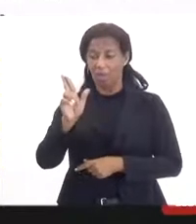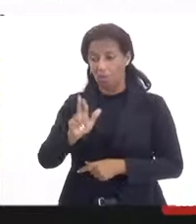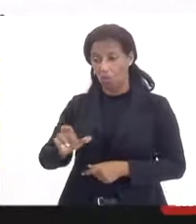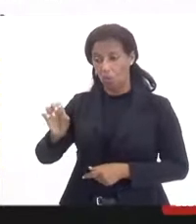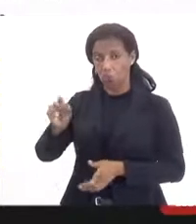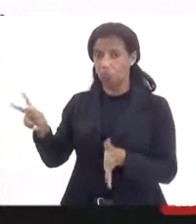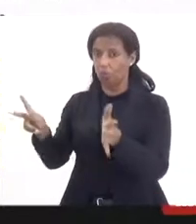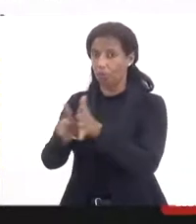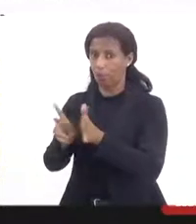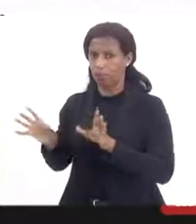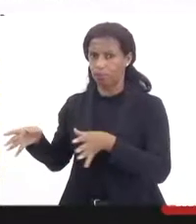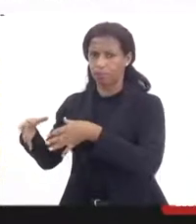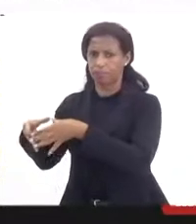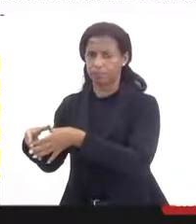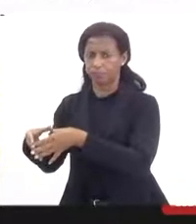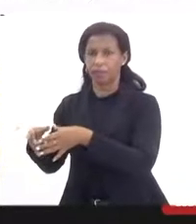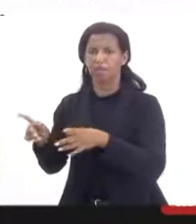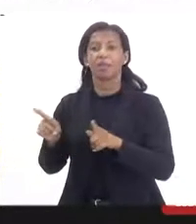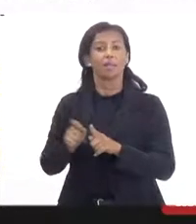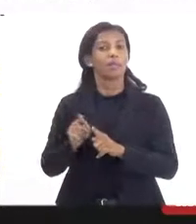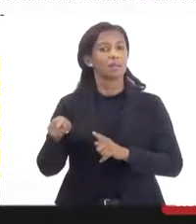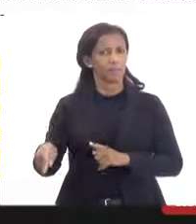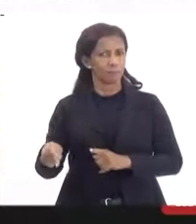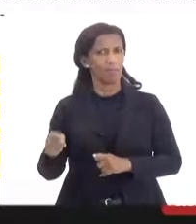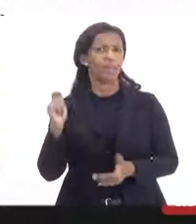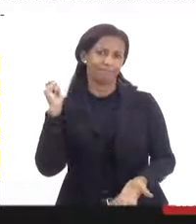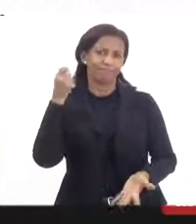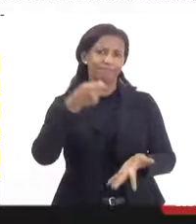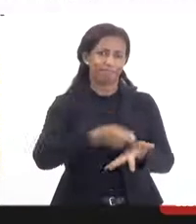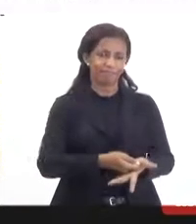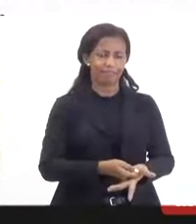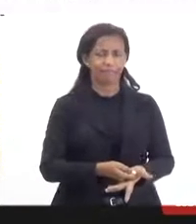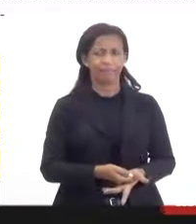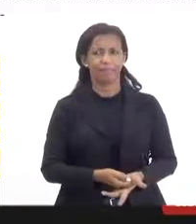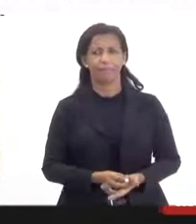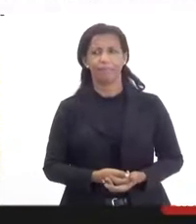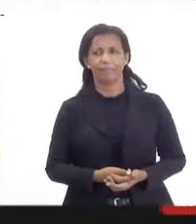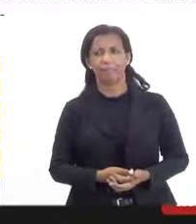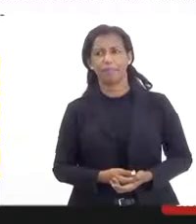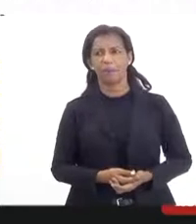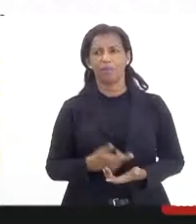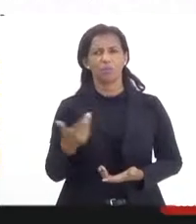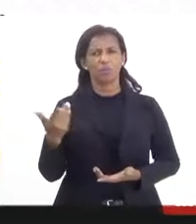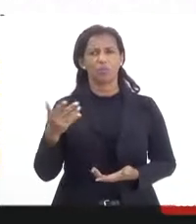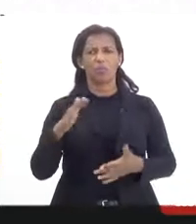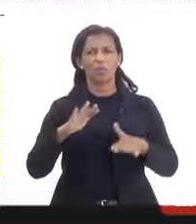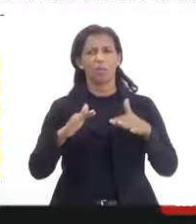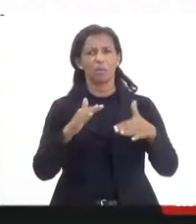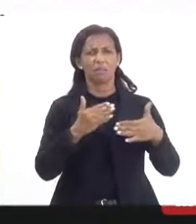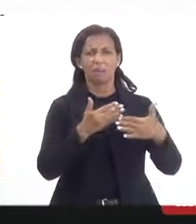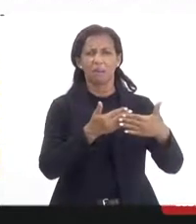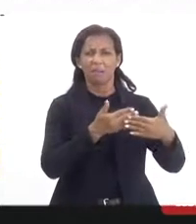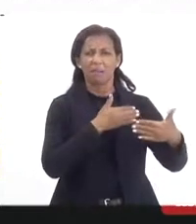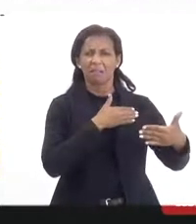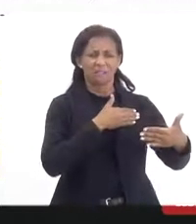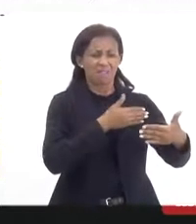consumo. Esse auto também houve o pagamento, foi aqui recentemente, foi incluído